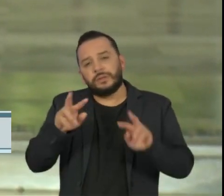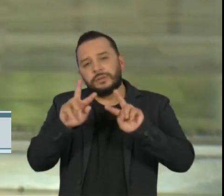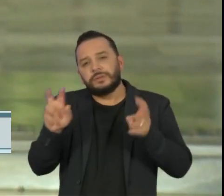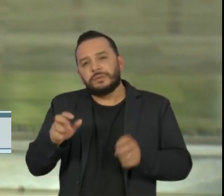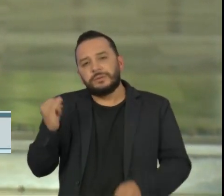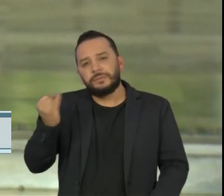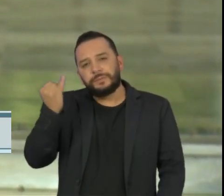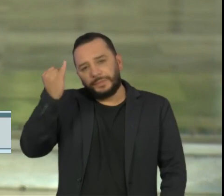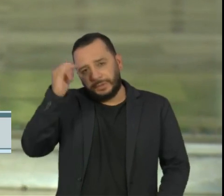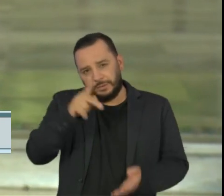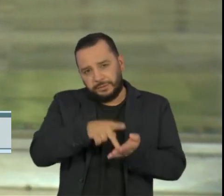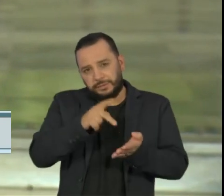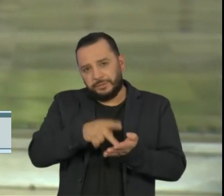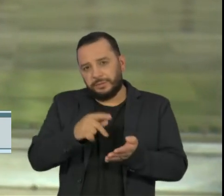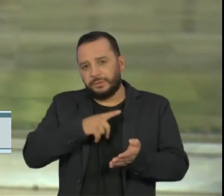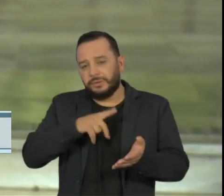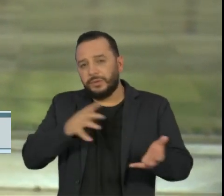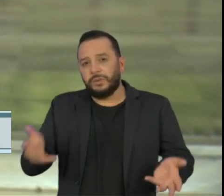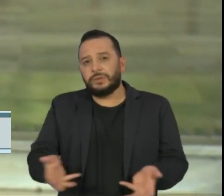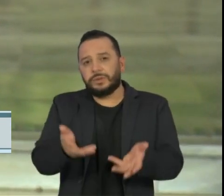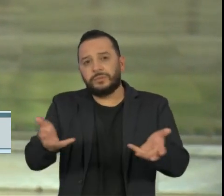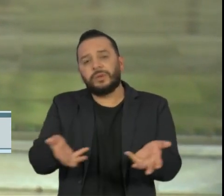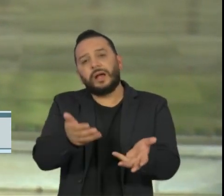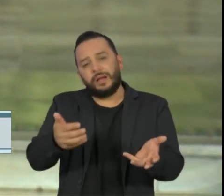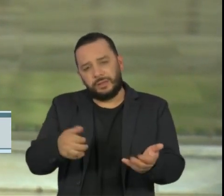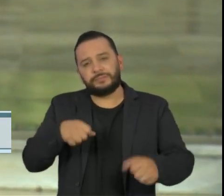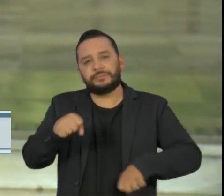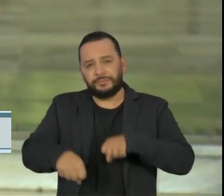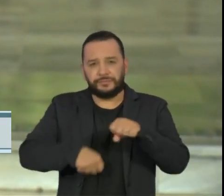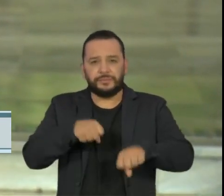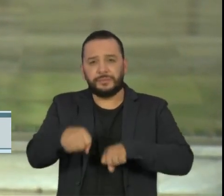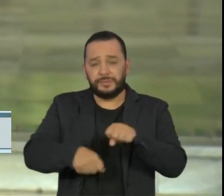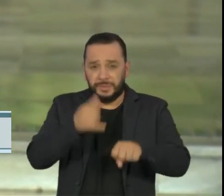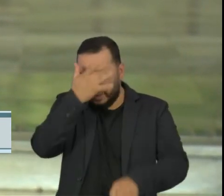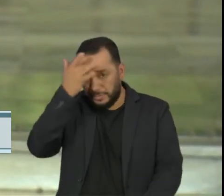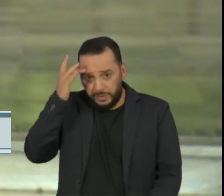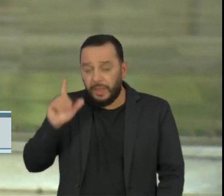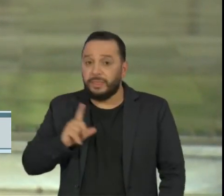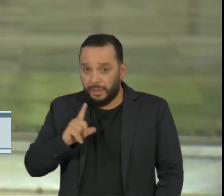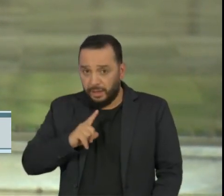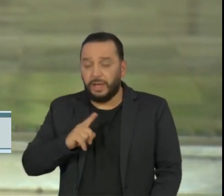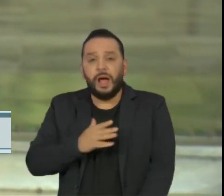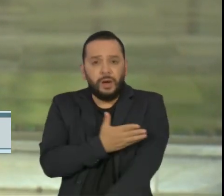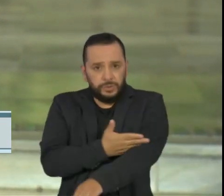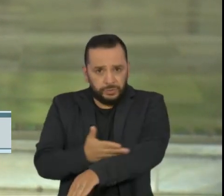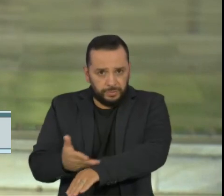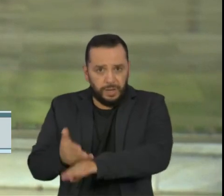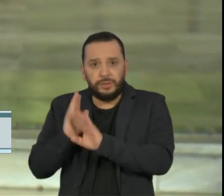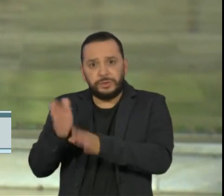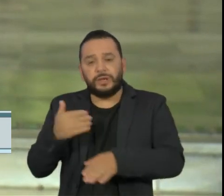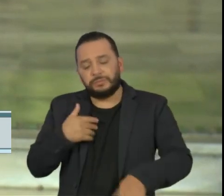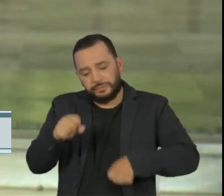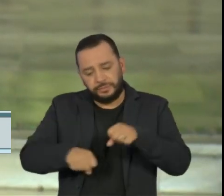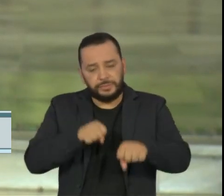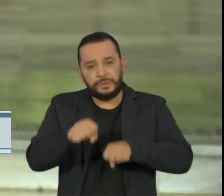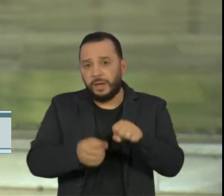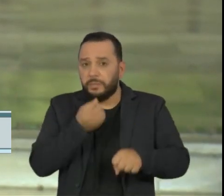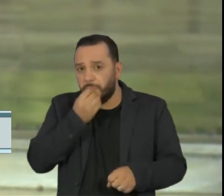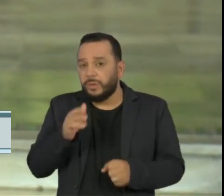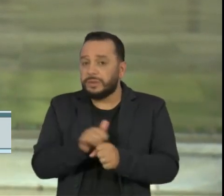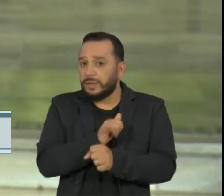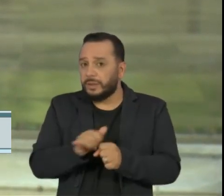e importante. Estimular o uso de ciclofaixas para aqueles que têm bicicleta e já são usuários é um bom caminho,